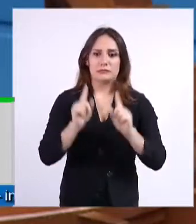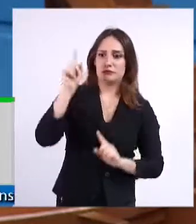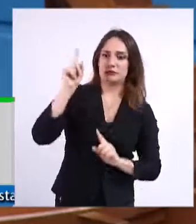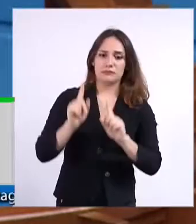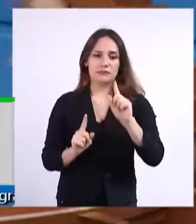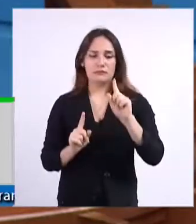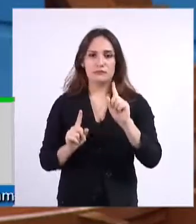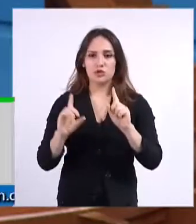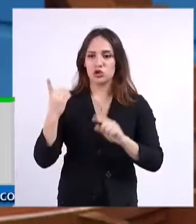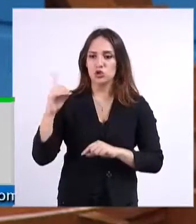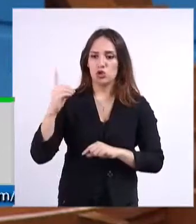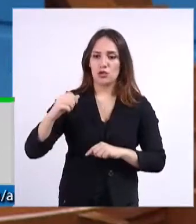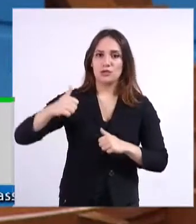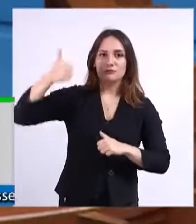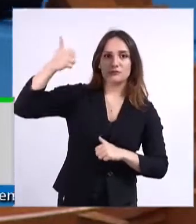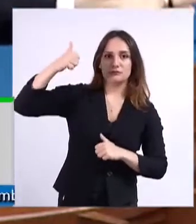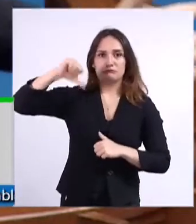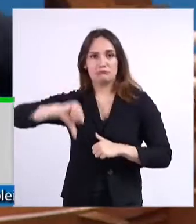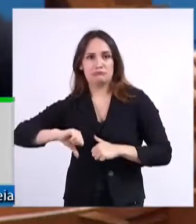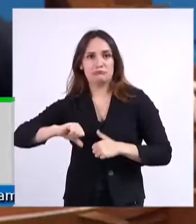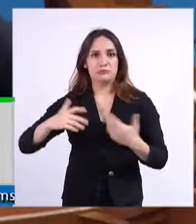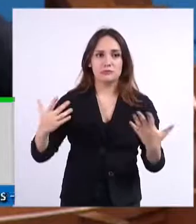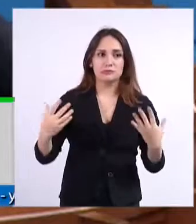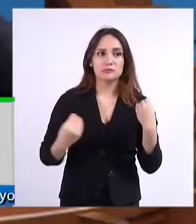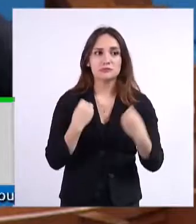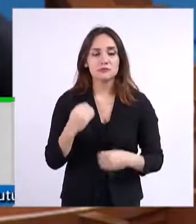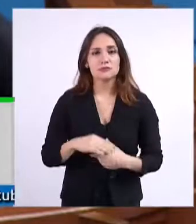O dólar, da mesma forma.